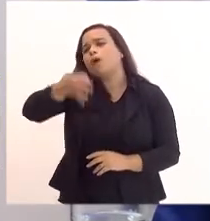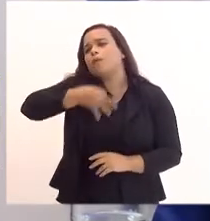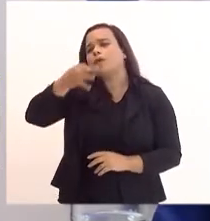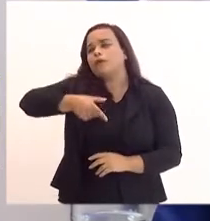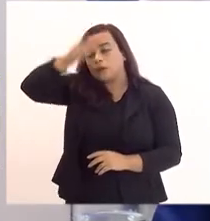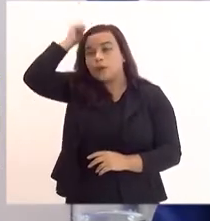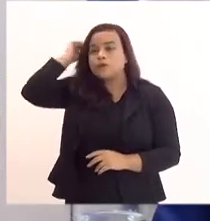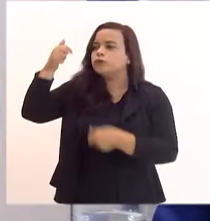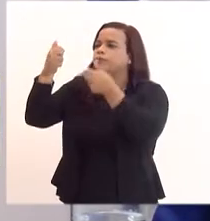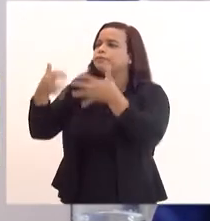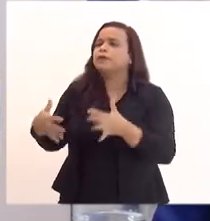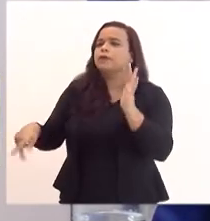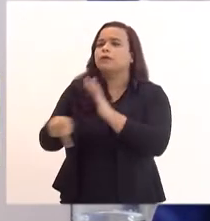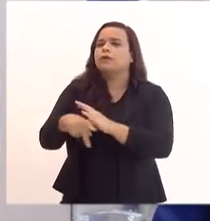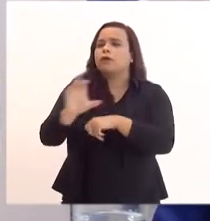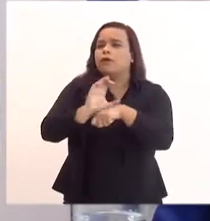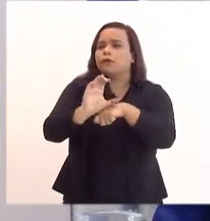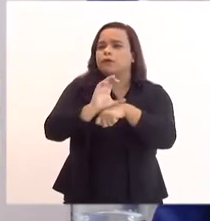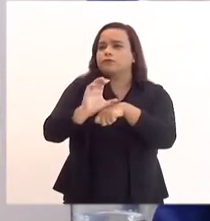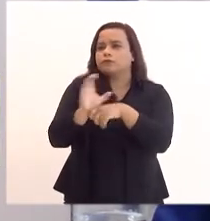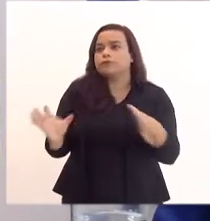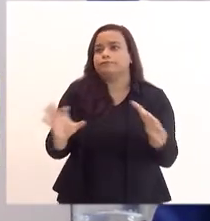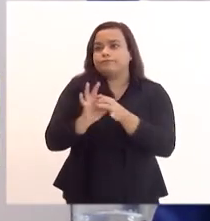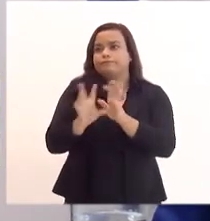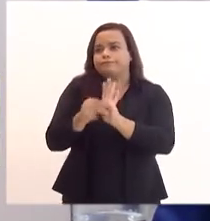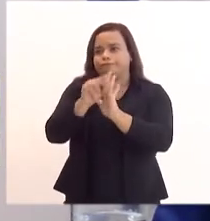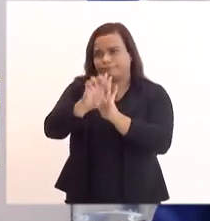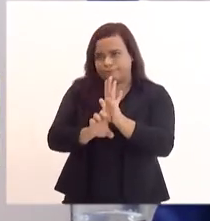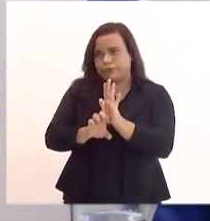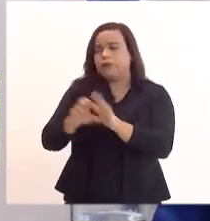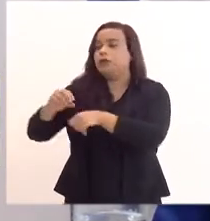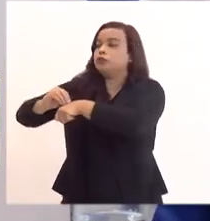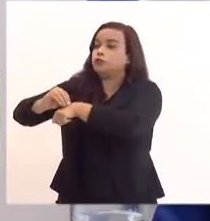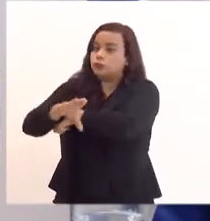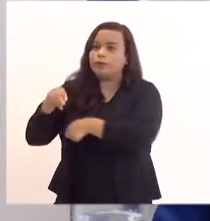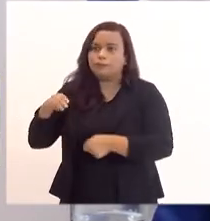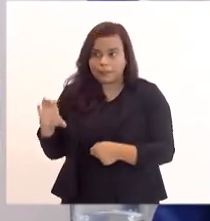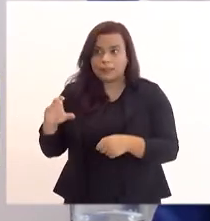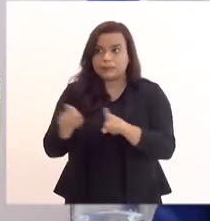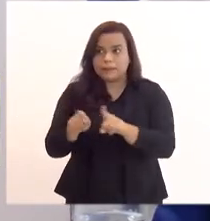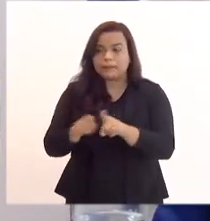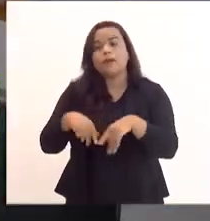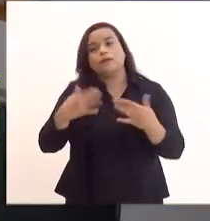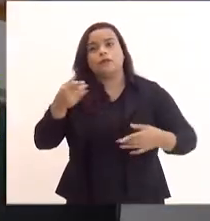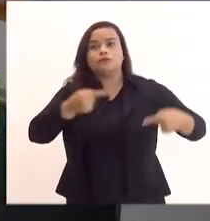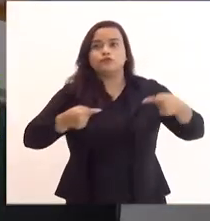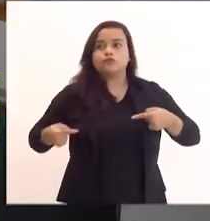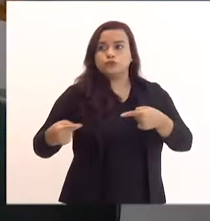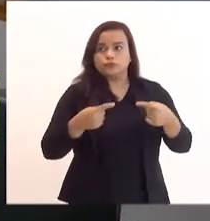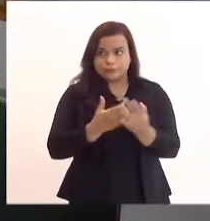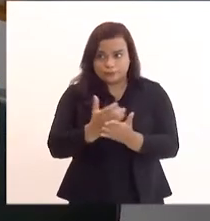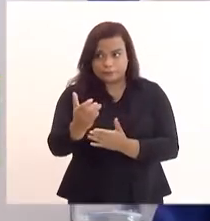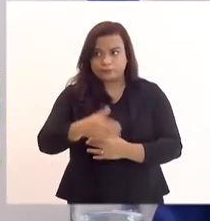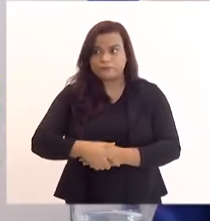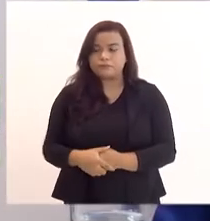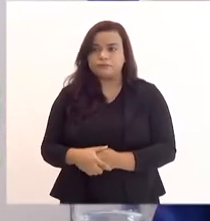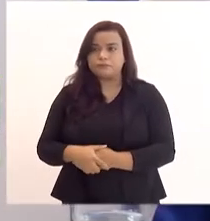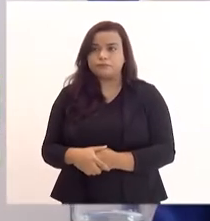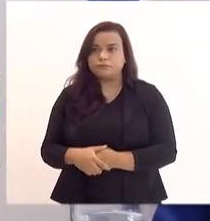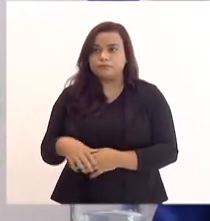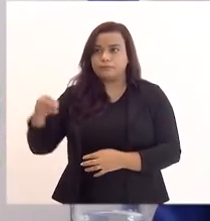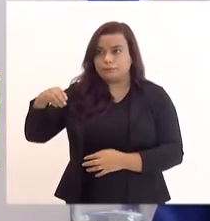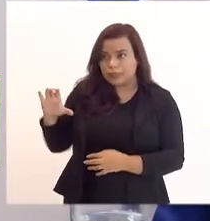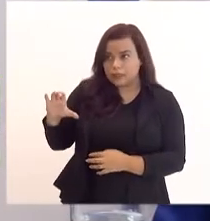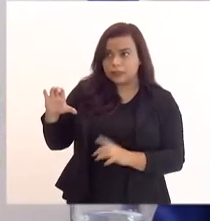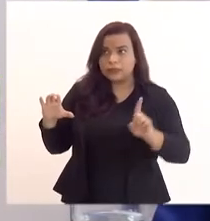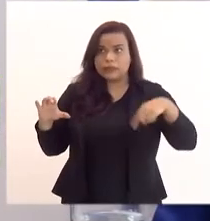Paulo pela constitucionalidade com emendas. E há uma sugestão. Então, em discussão. Para discutir. Deputado Mink,